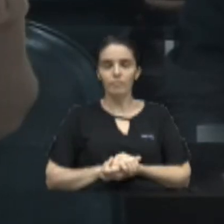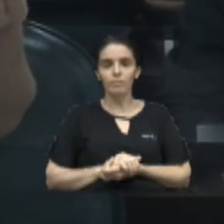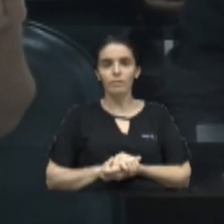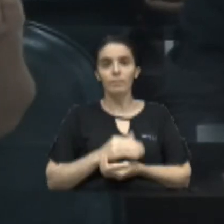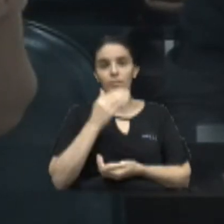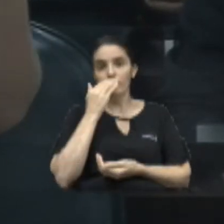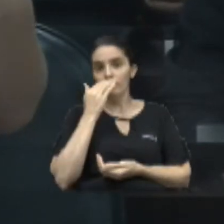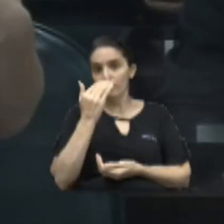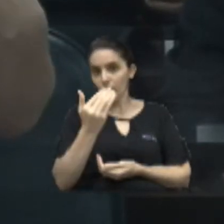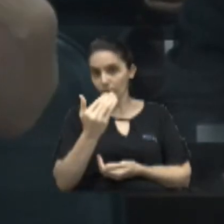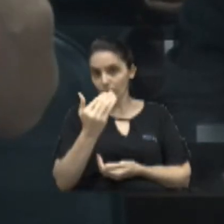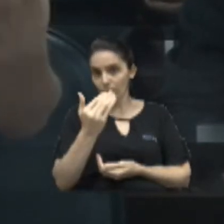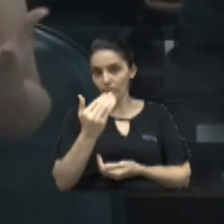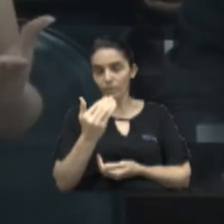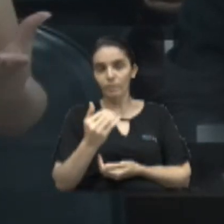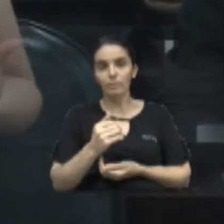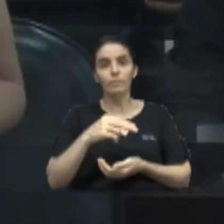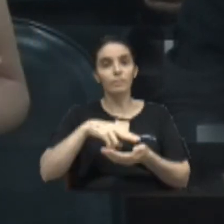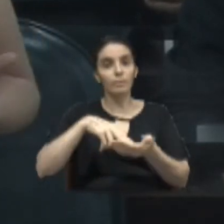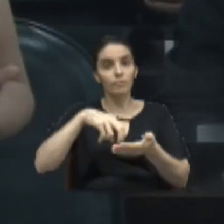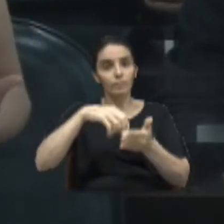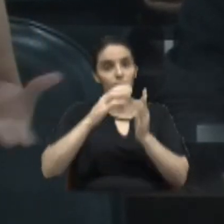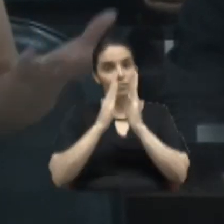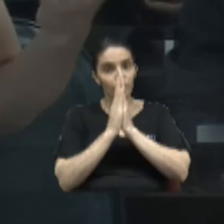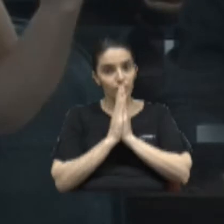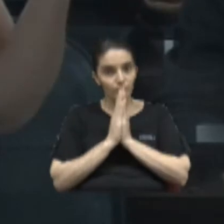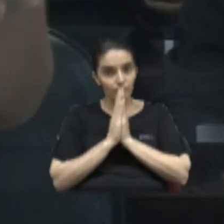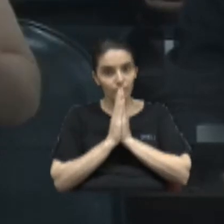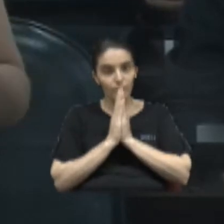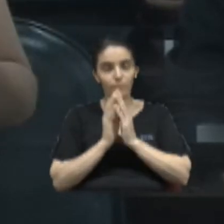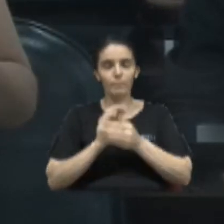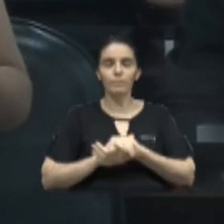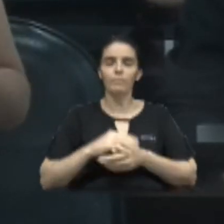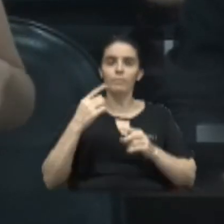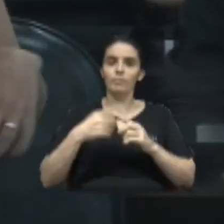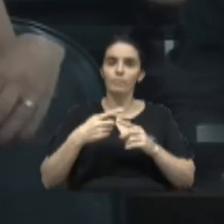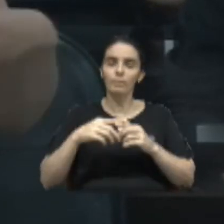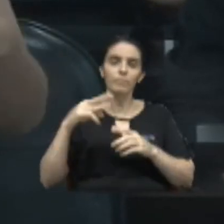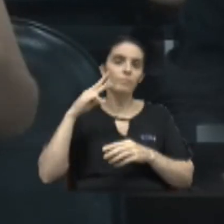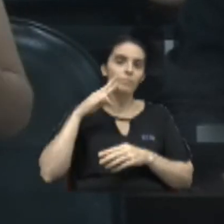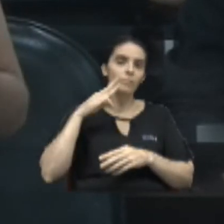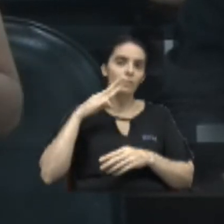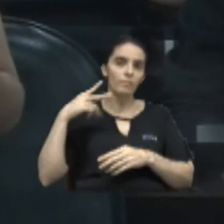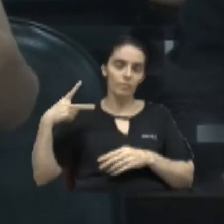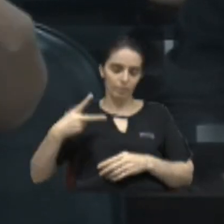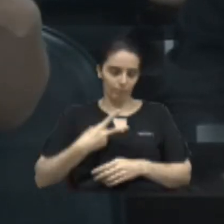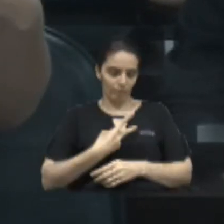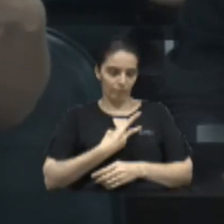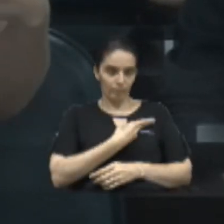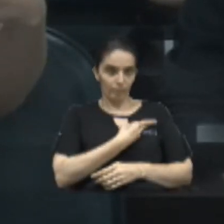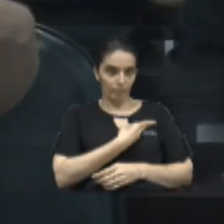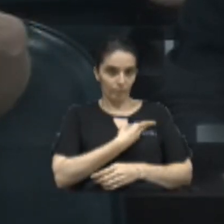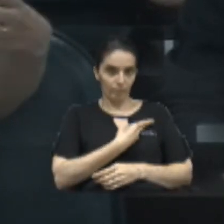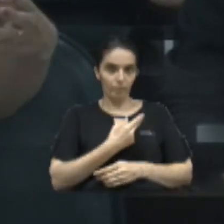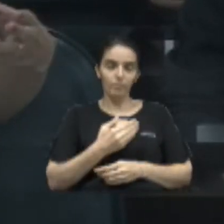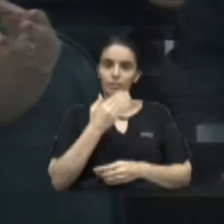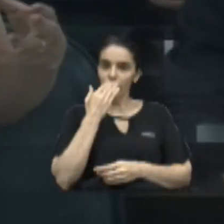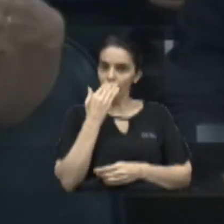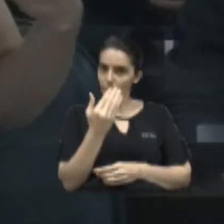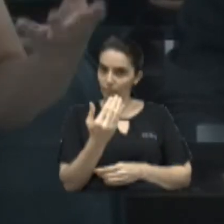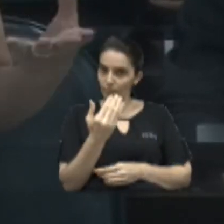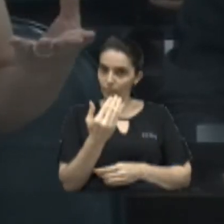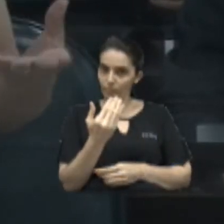oração, porque ele passaria por esse procedimento cirúrgico na terça-feira do coração e pediu para que